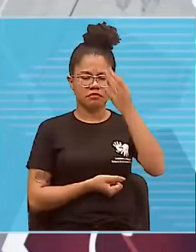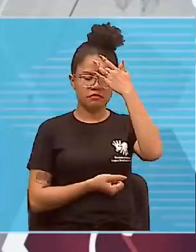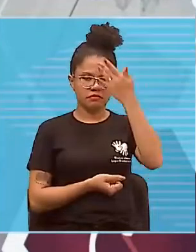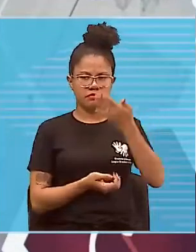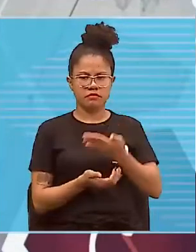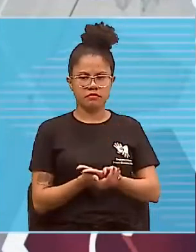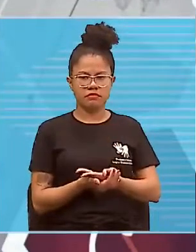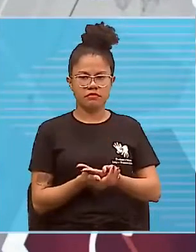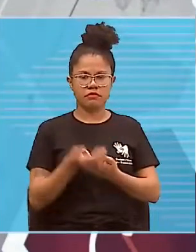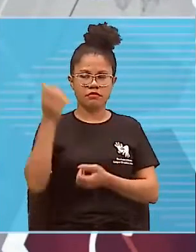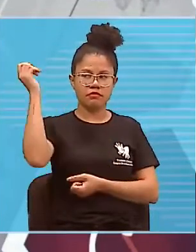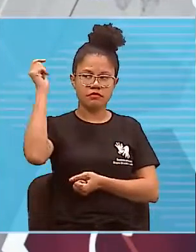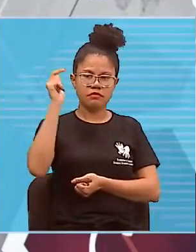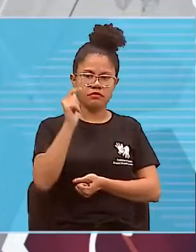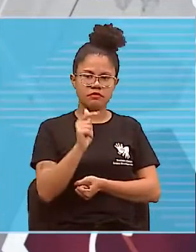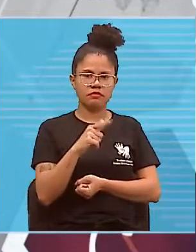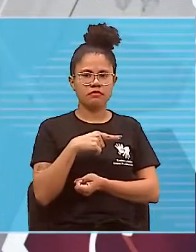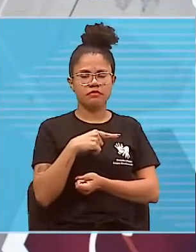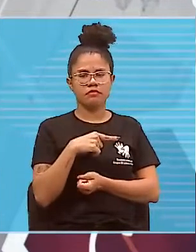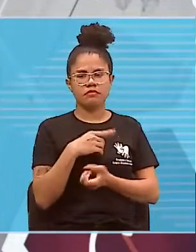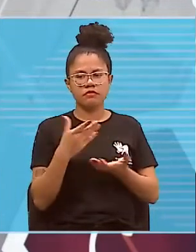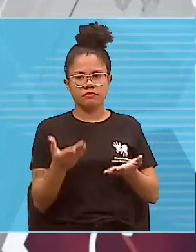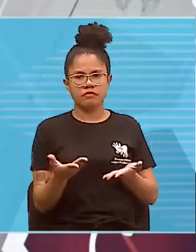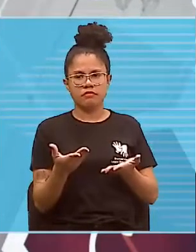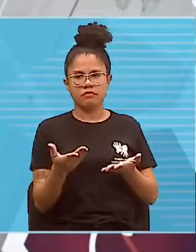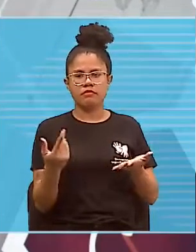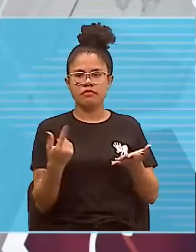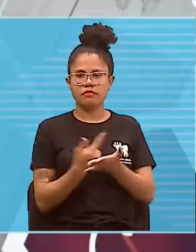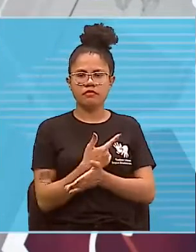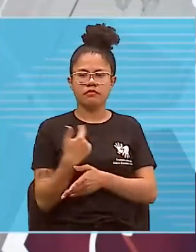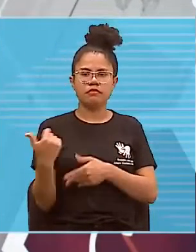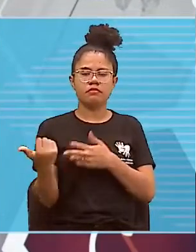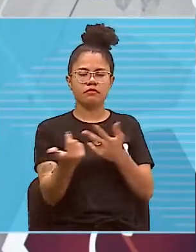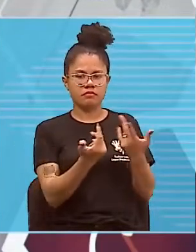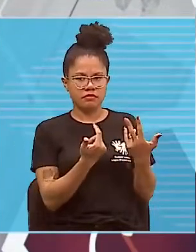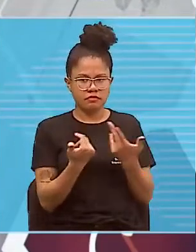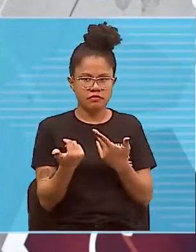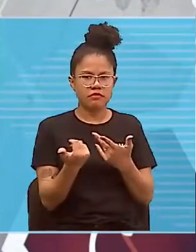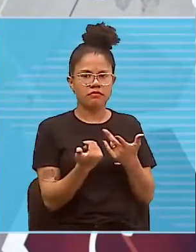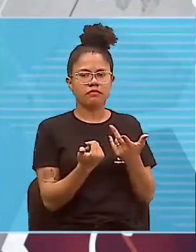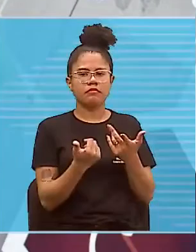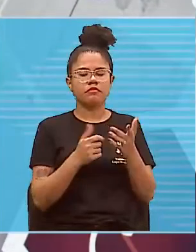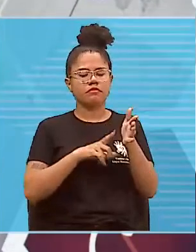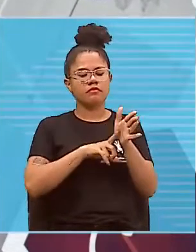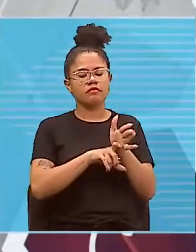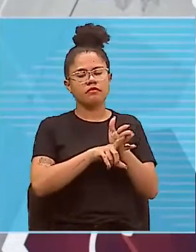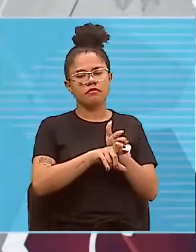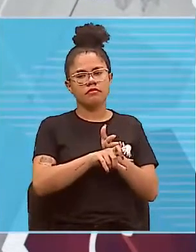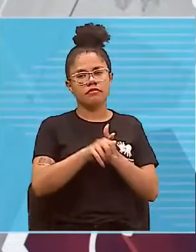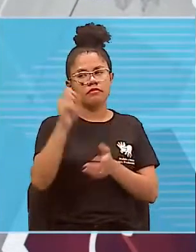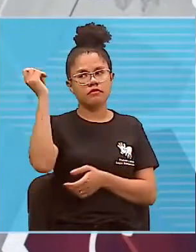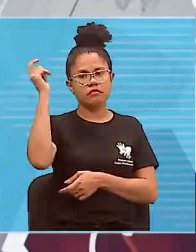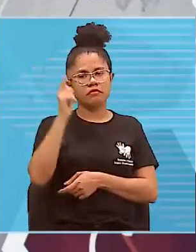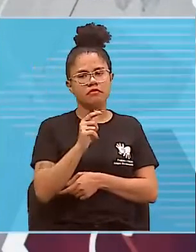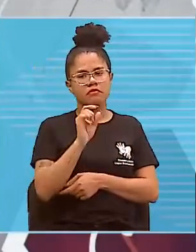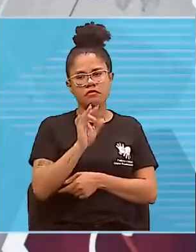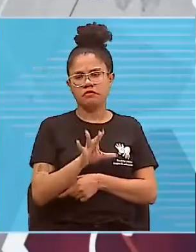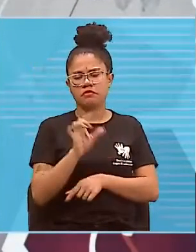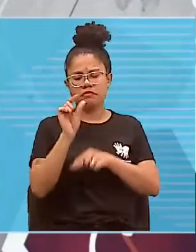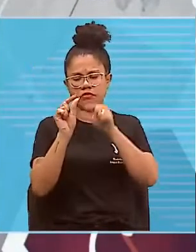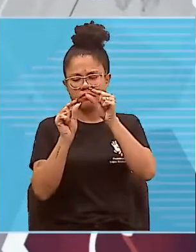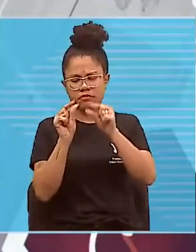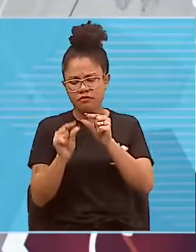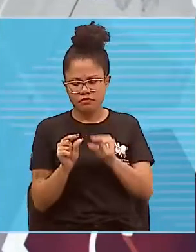a luz tinha um comportamento de onda também na época a luz só tinha um comportamento de partícula